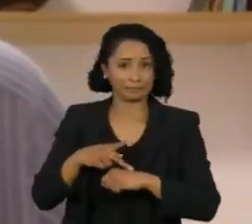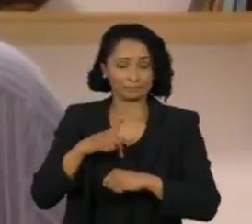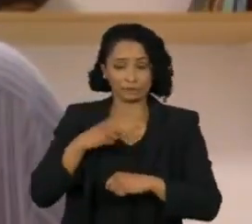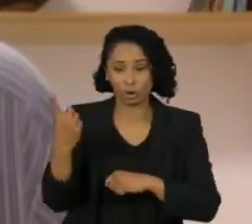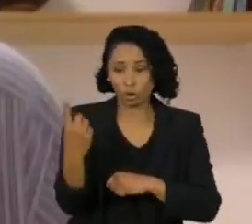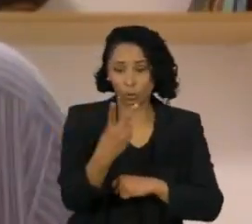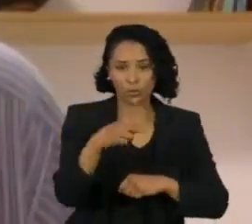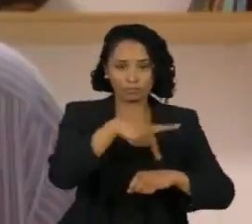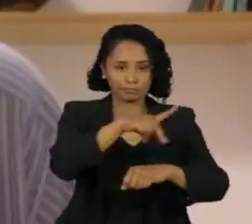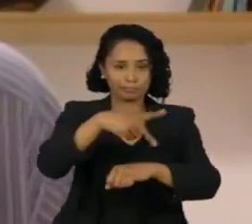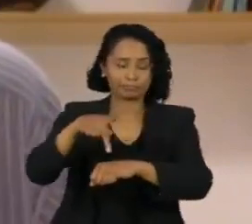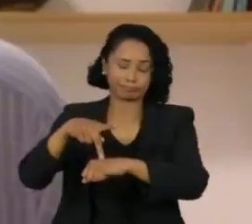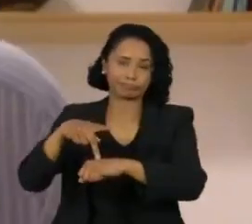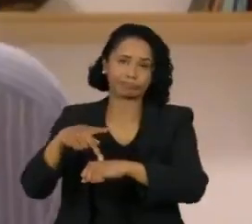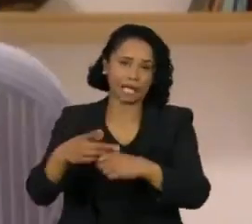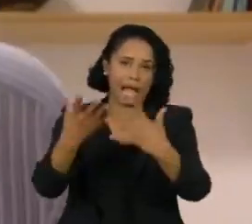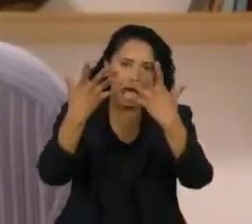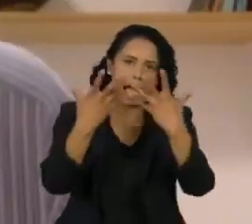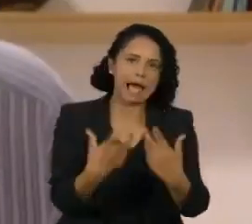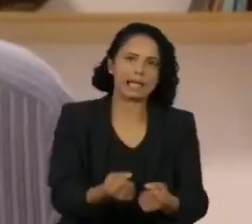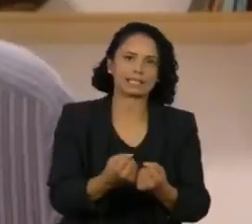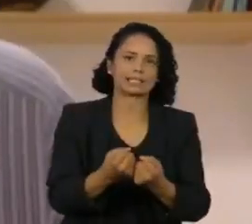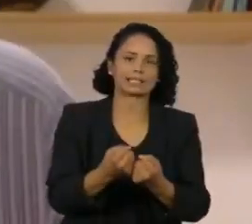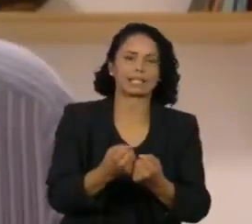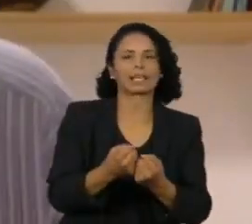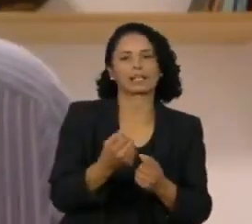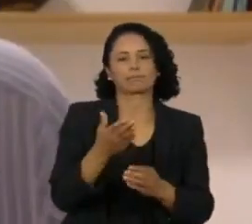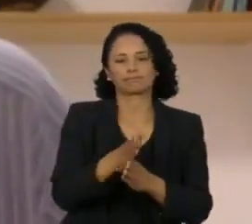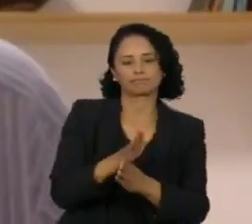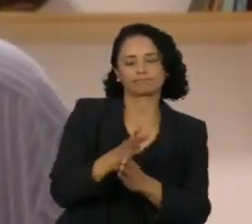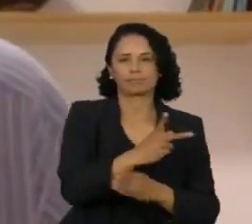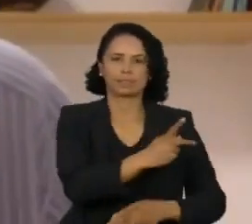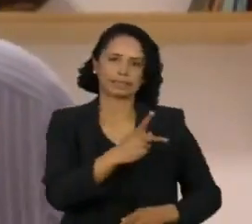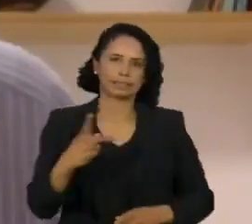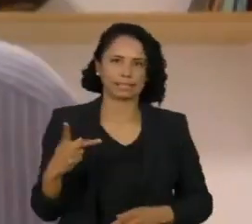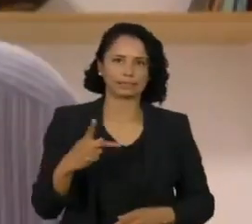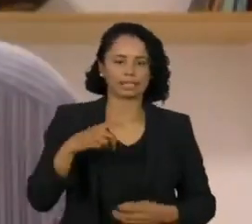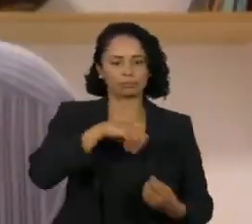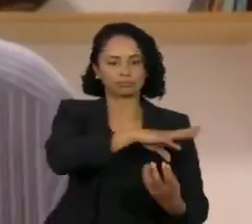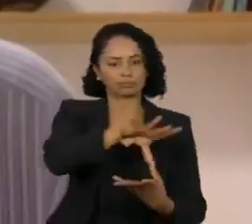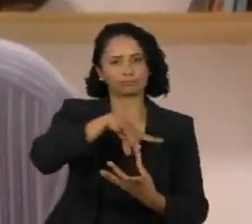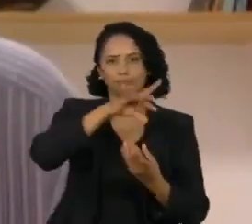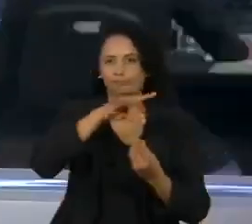adotaram o semipresidencialismo. Isso não garantiu em nada a chegada da democracia, como todos nós sabemos.